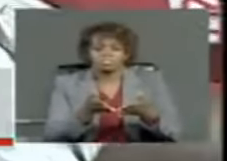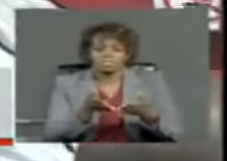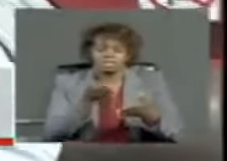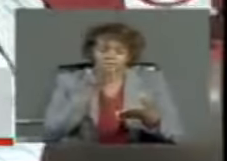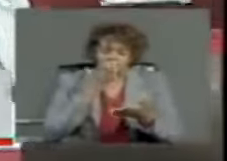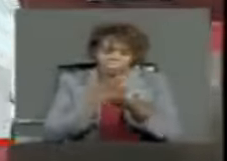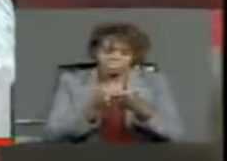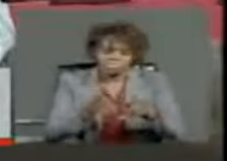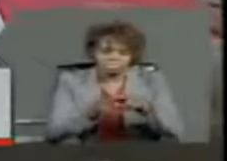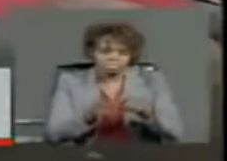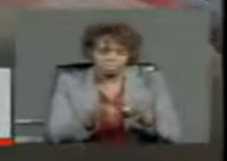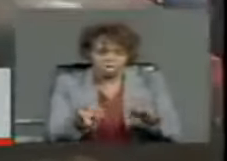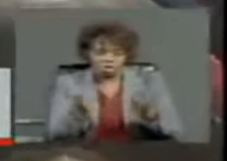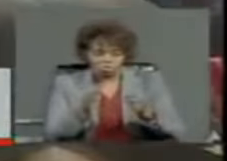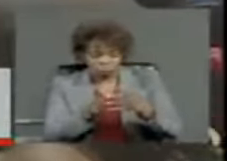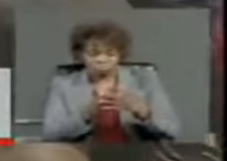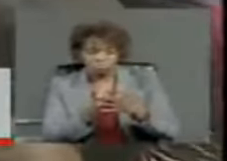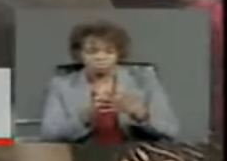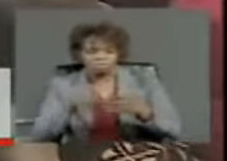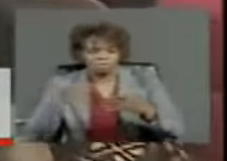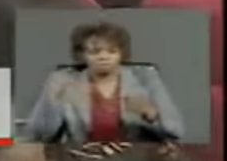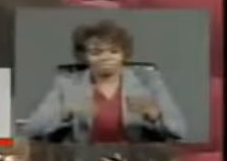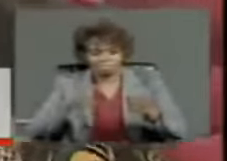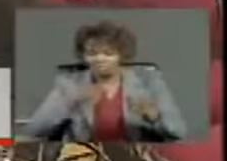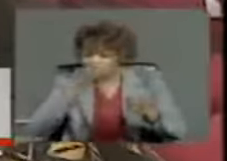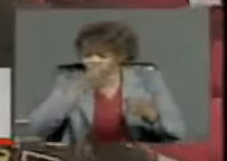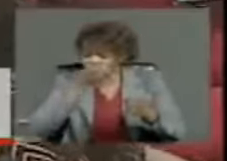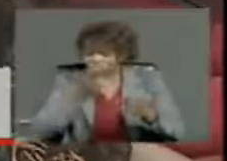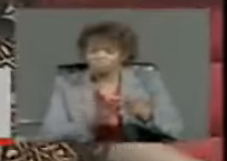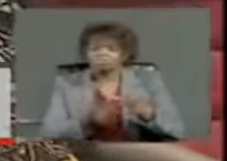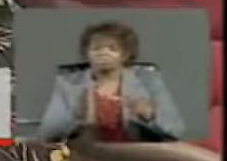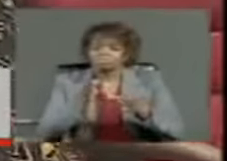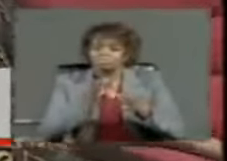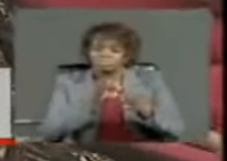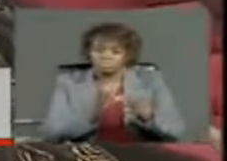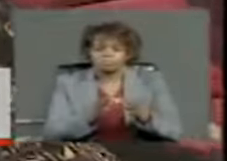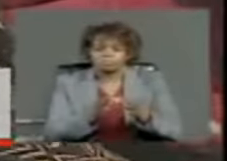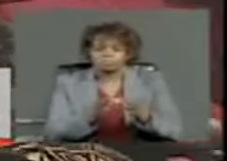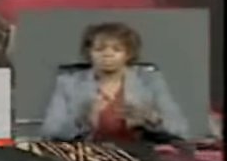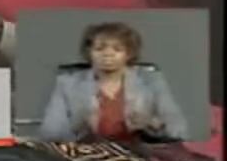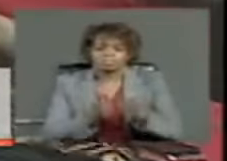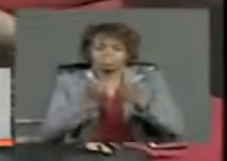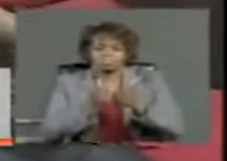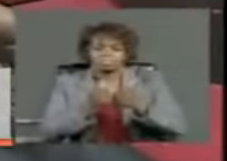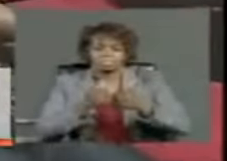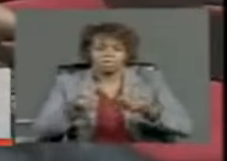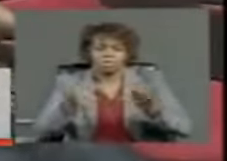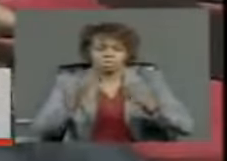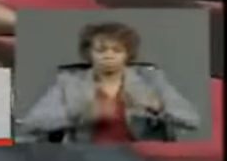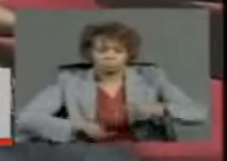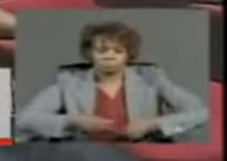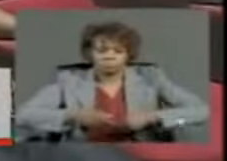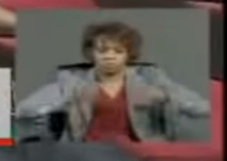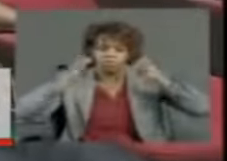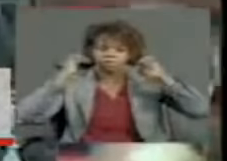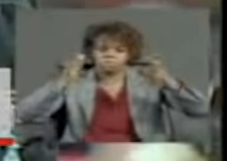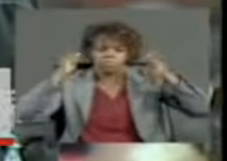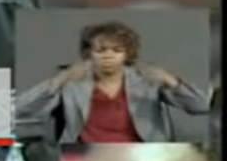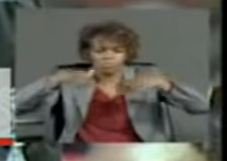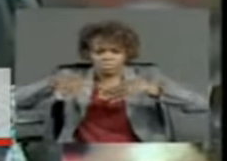já começaram há muito tempo estão a acabar por embrulhar a nossa e a minha geração em conflitos